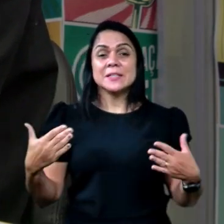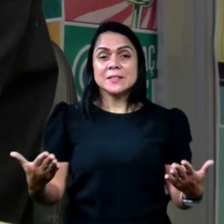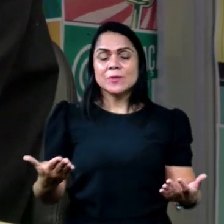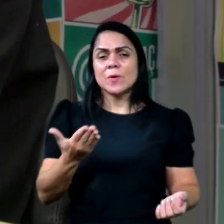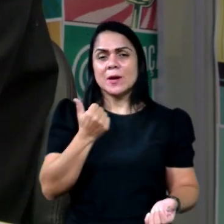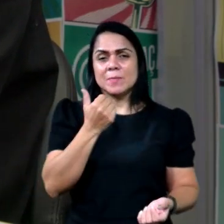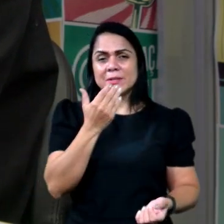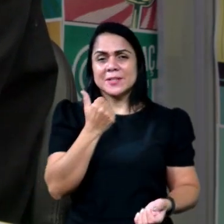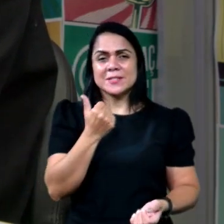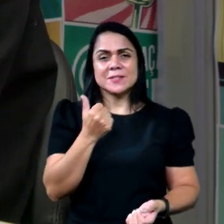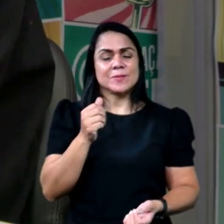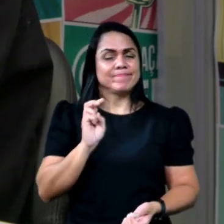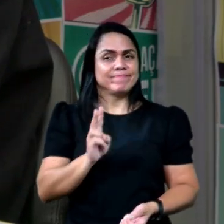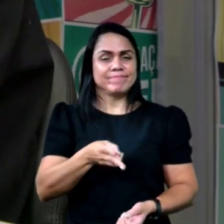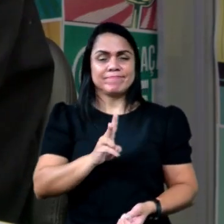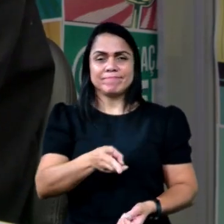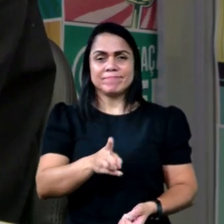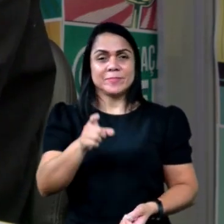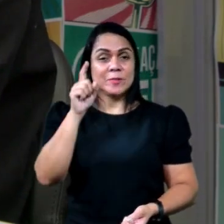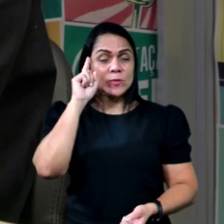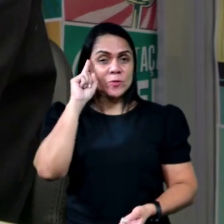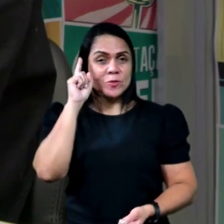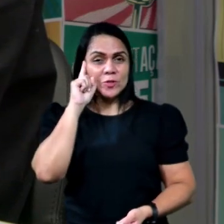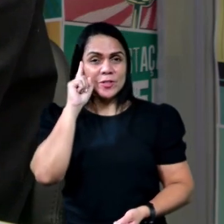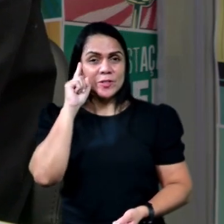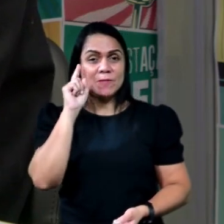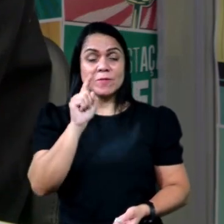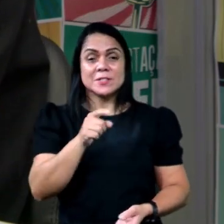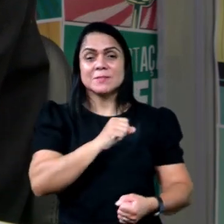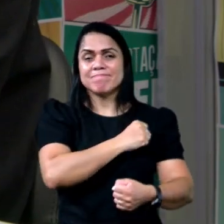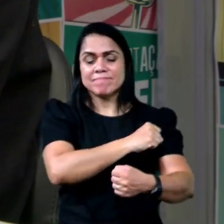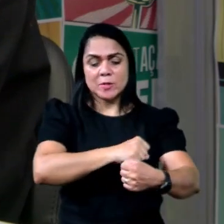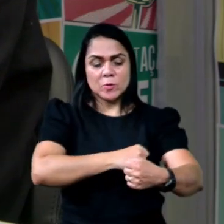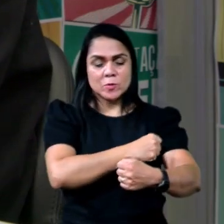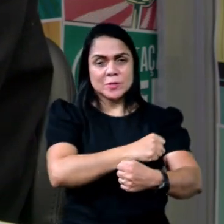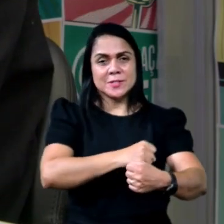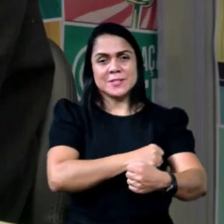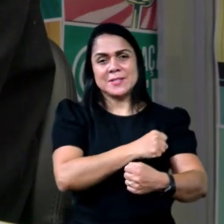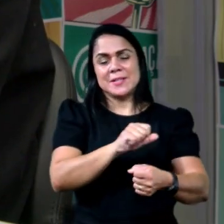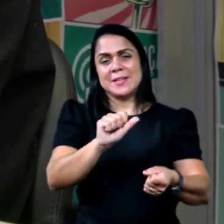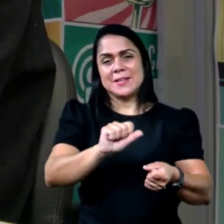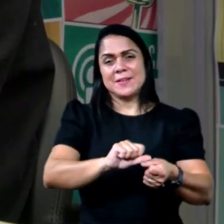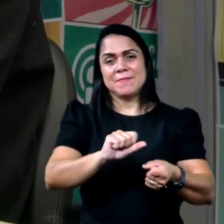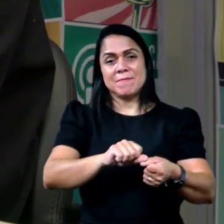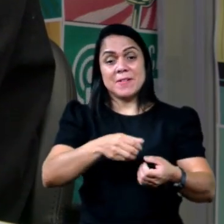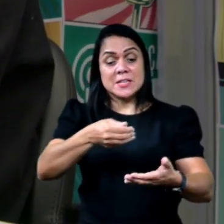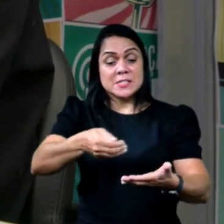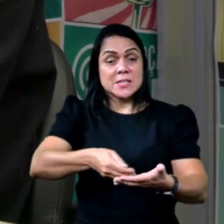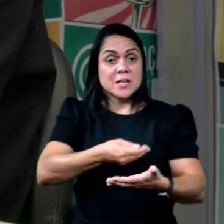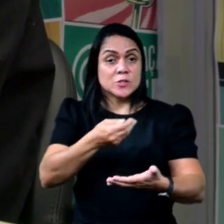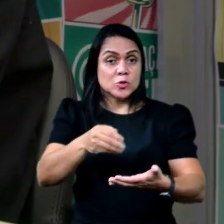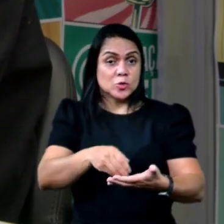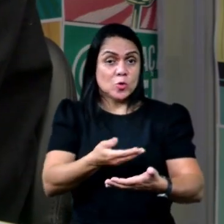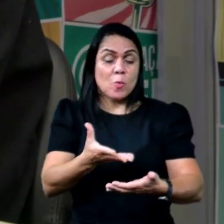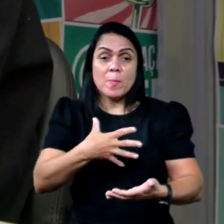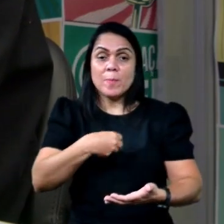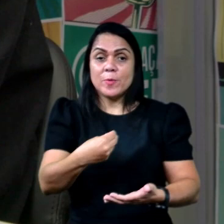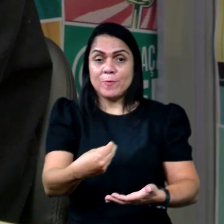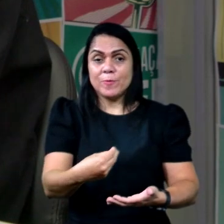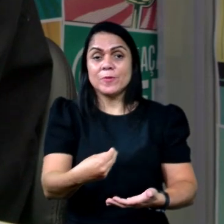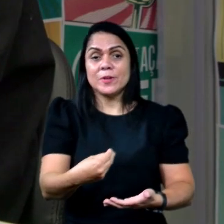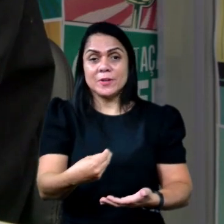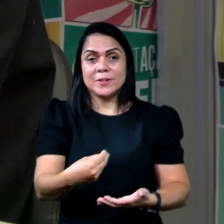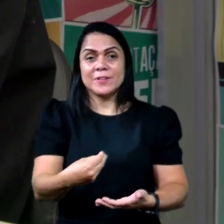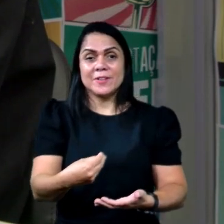cotidiana. Você pode lembrar que você sabe cozinhar quando você tem filho e sabe fazer a sopa, que é o caso de uma aluna. Eu tinha me esquecido que eu tinha sido